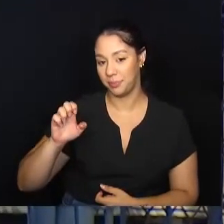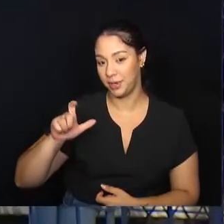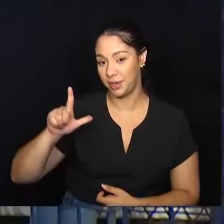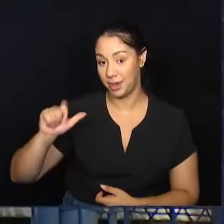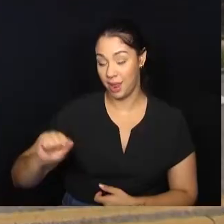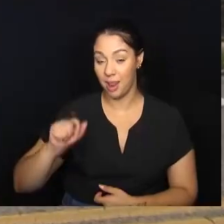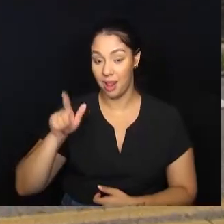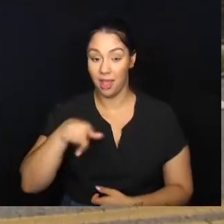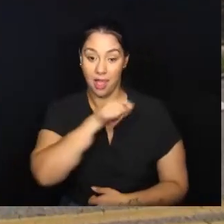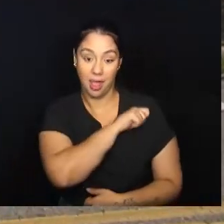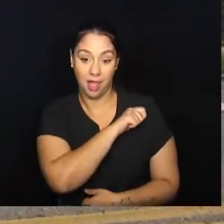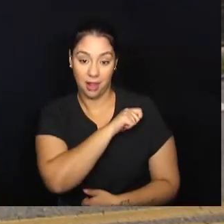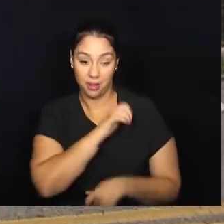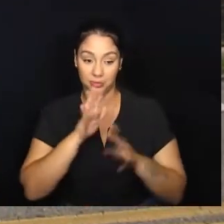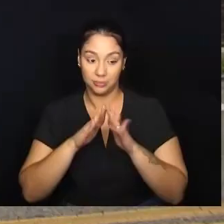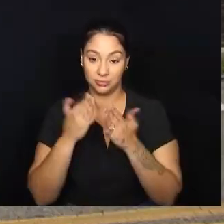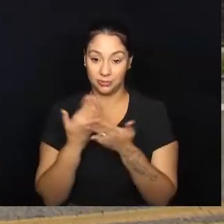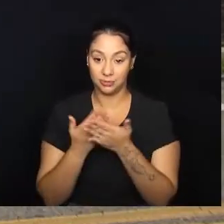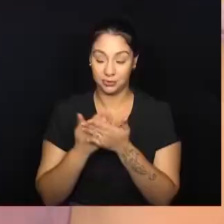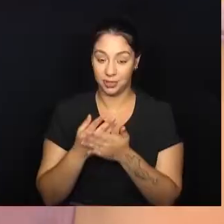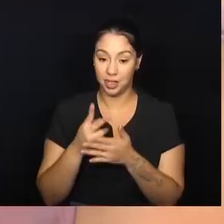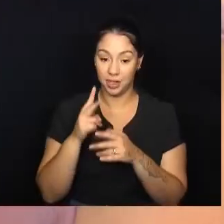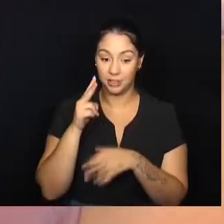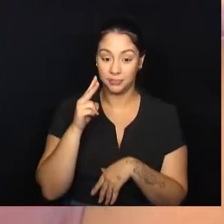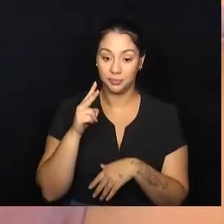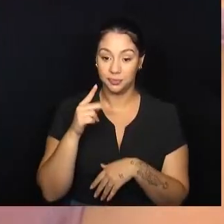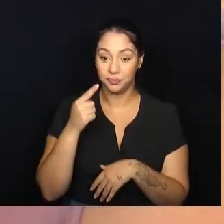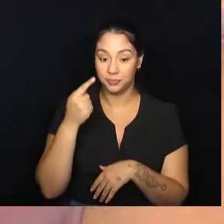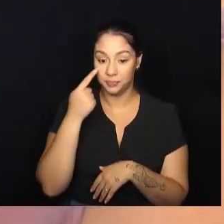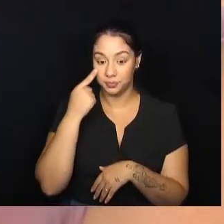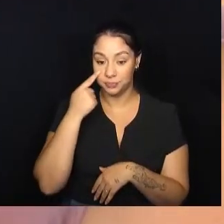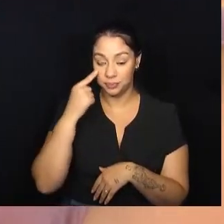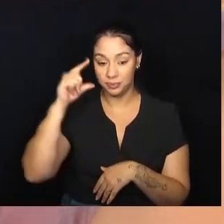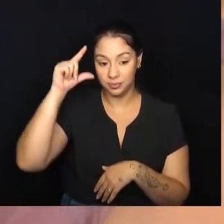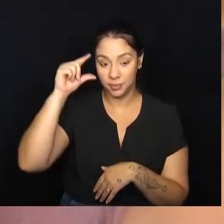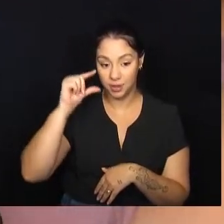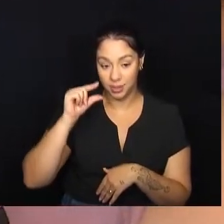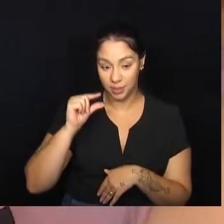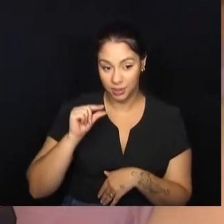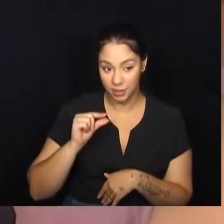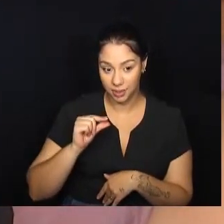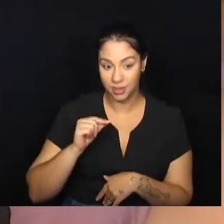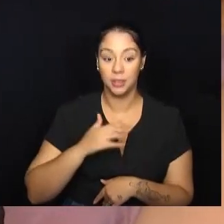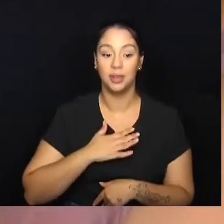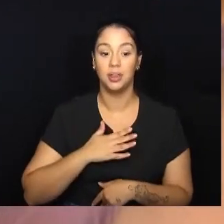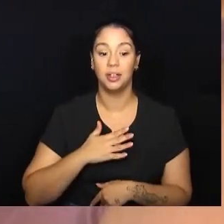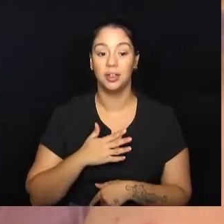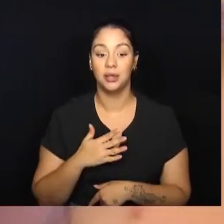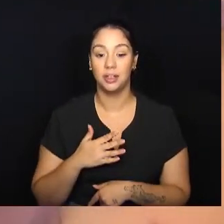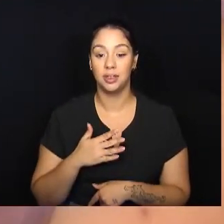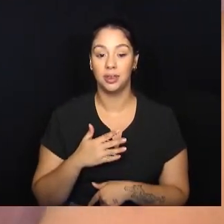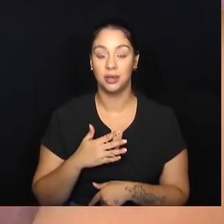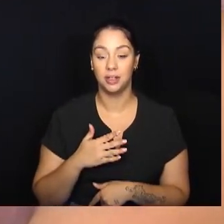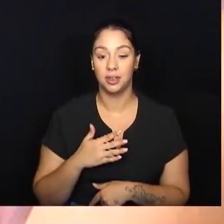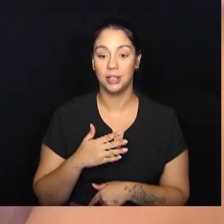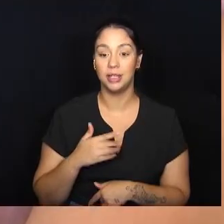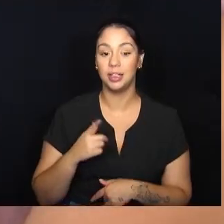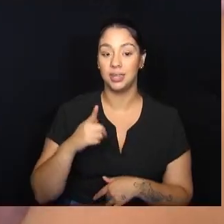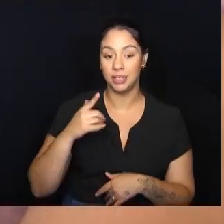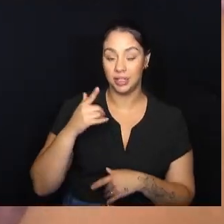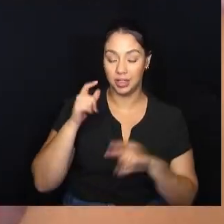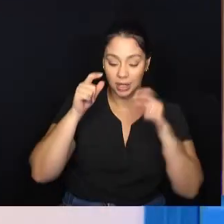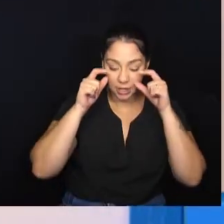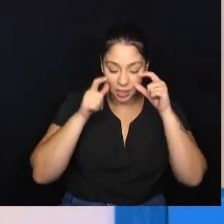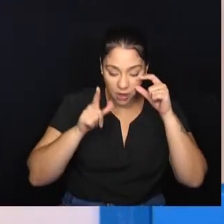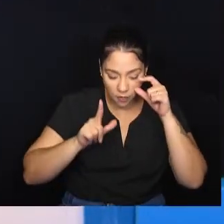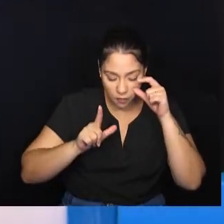Emílio miotti no Jardim Santa Lúcia ela tem baixa visão e foi uma das primeiras a ganhar o óculos inteligente o